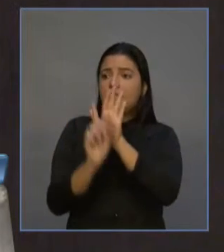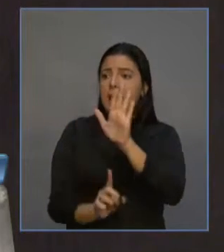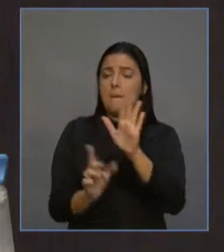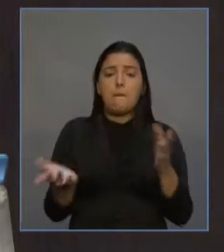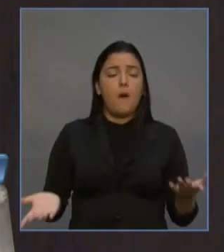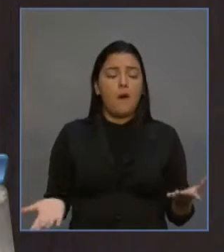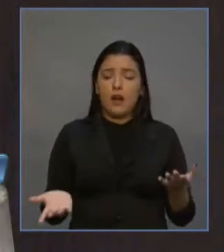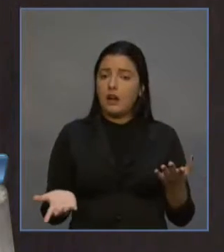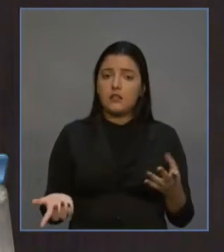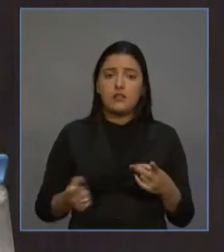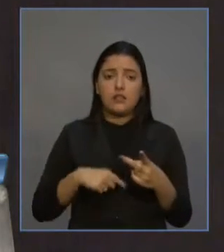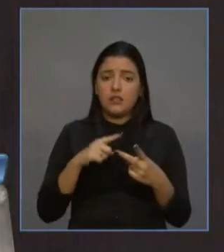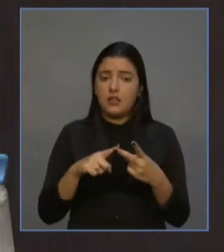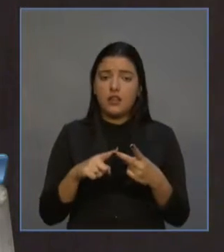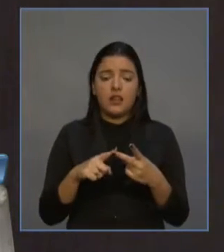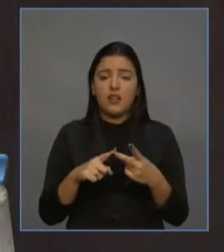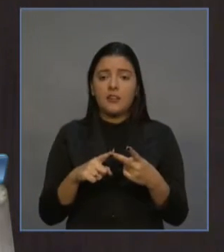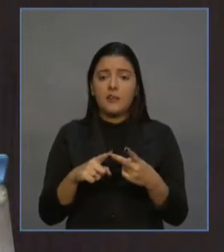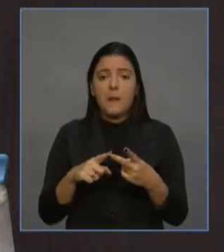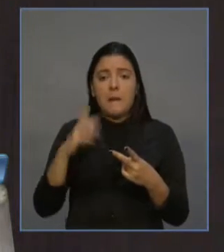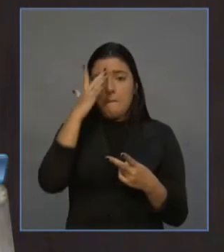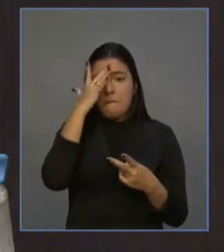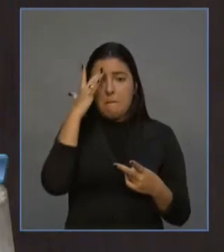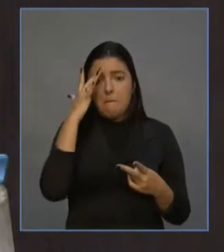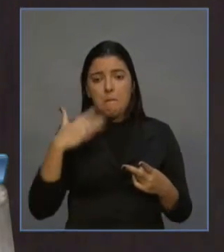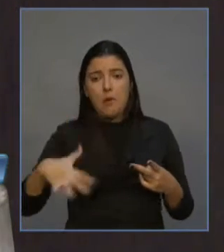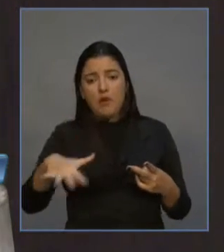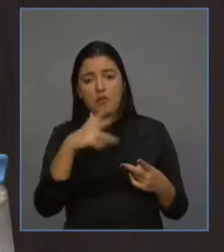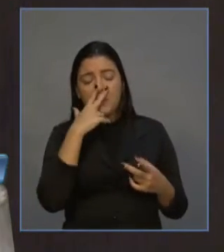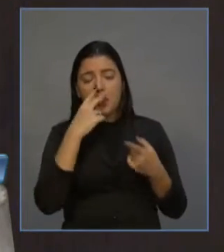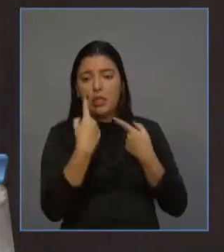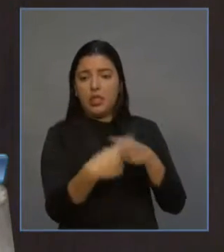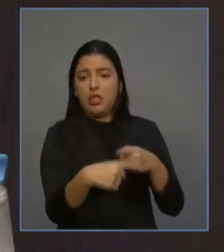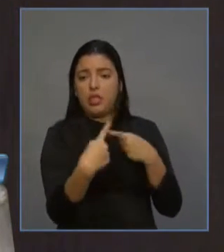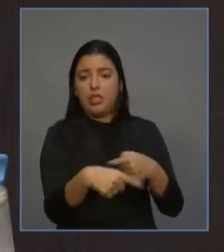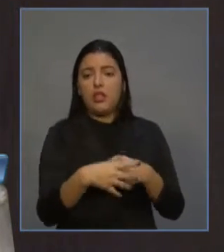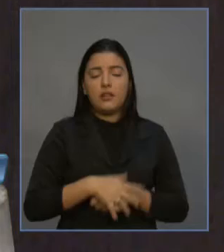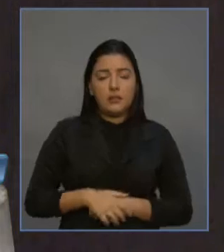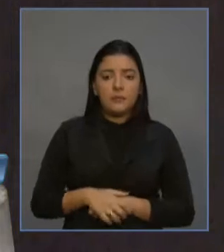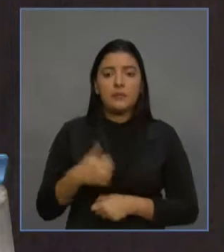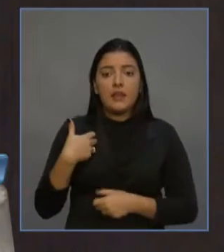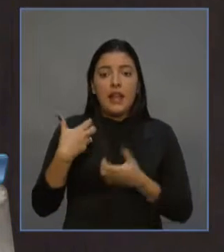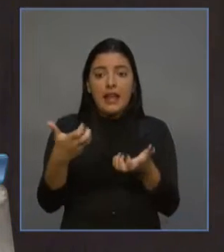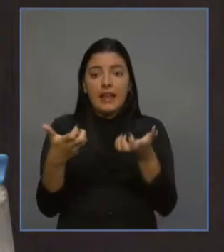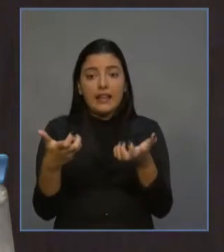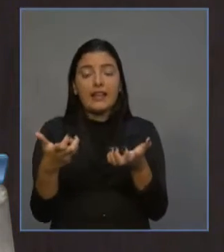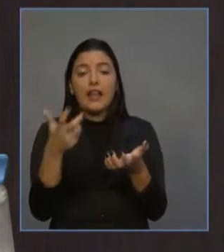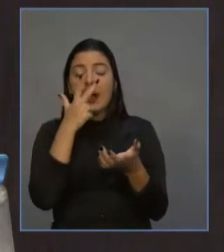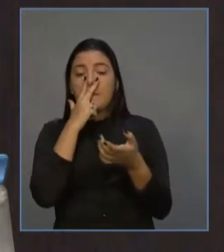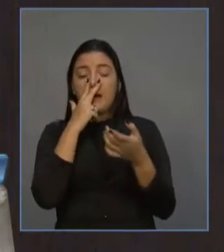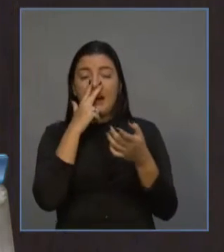antipovo, antidireitos, esse populismo autoritário, que ele quer rasgar o